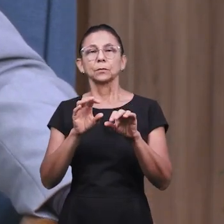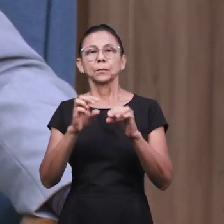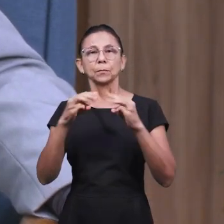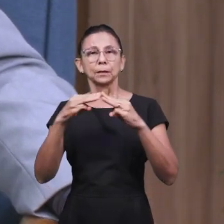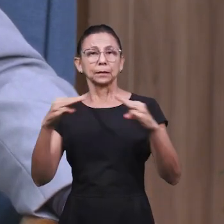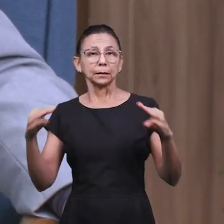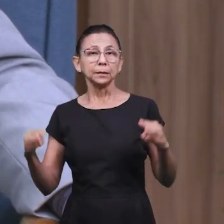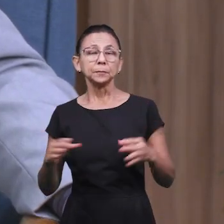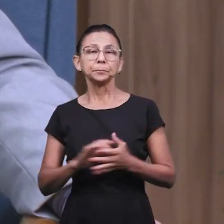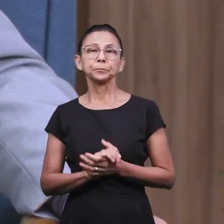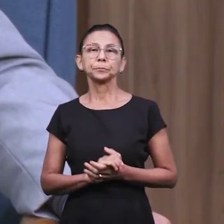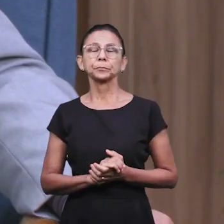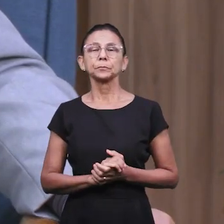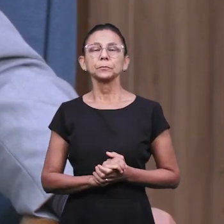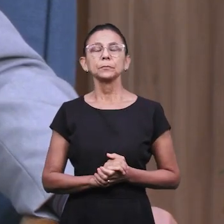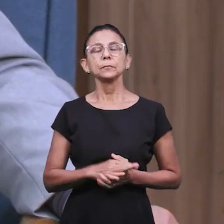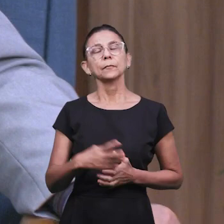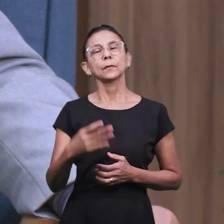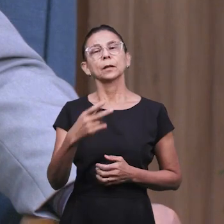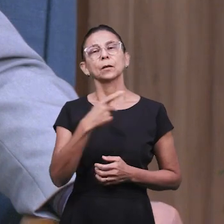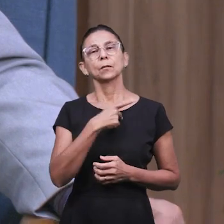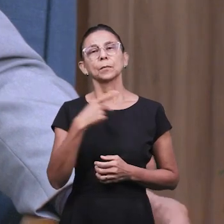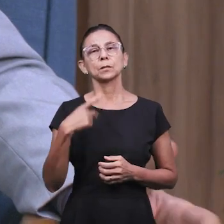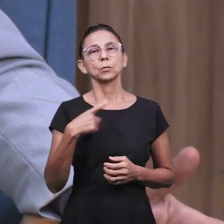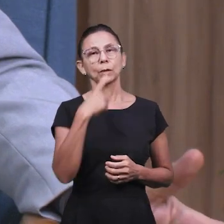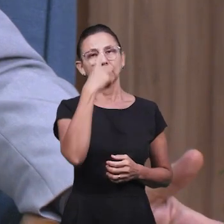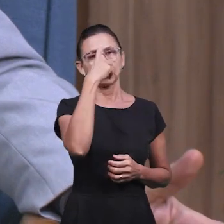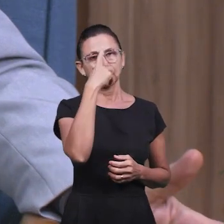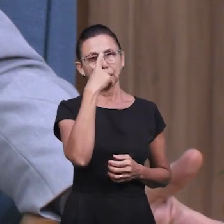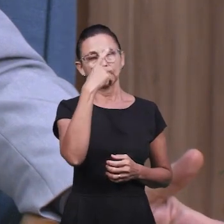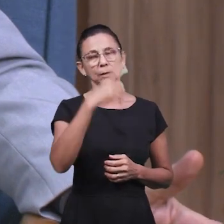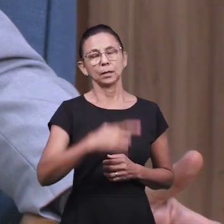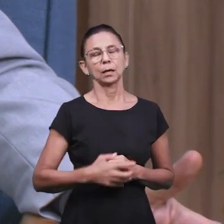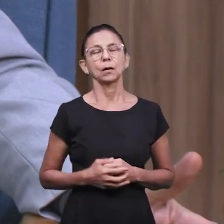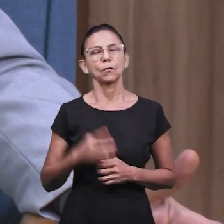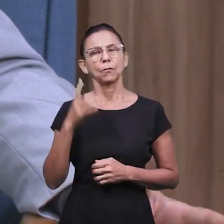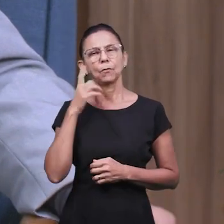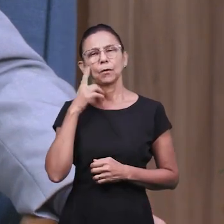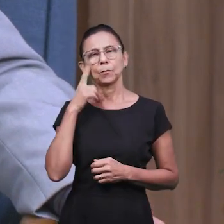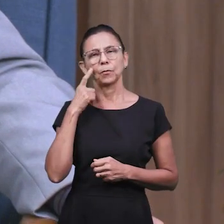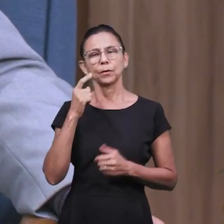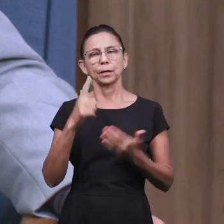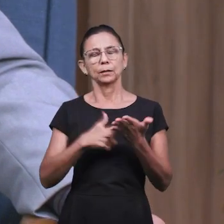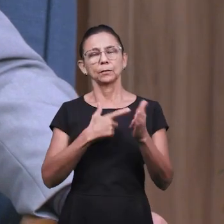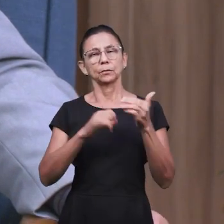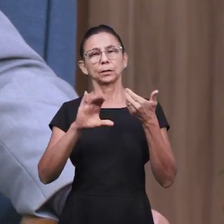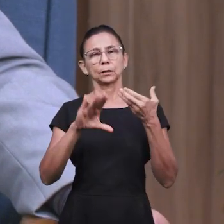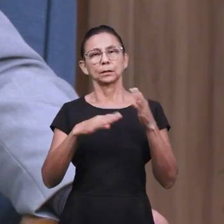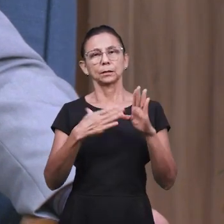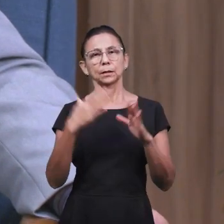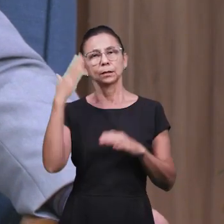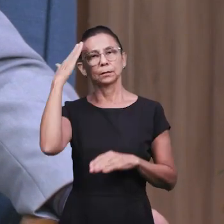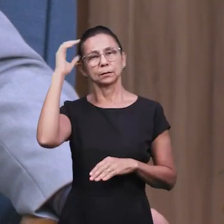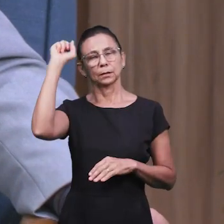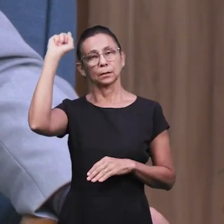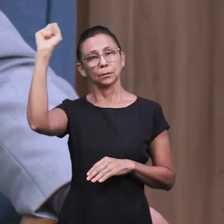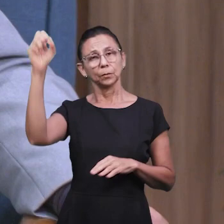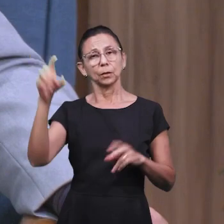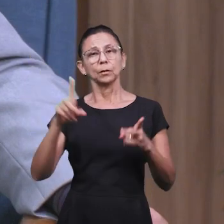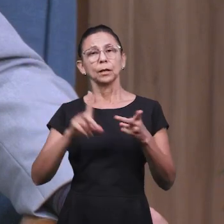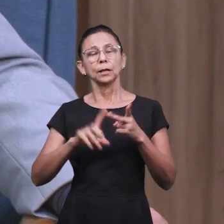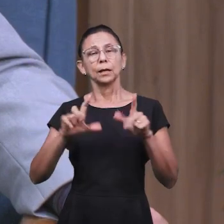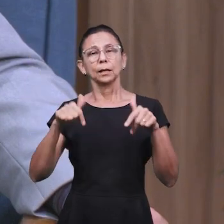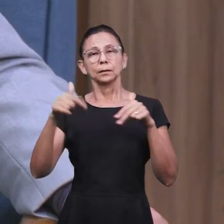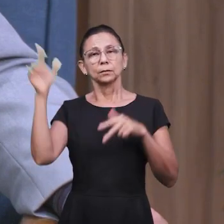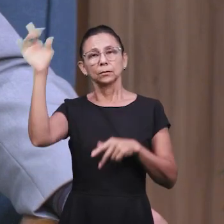Daniel Moreira e nós vamos conversar sobre o livro de Cantares de Salomão e as diversas formas proféticas da ação do